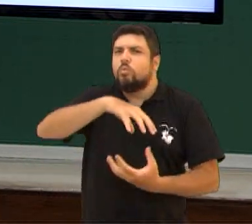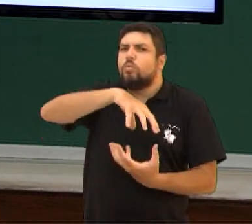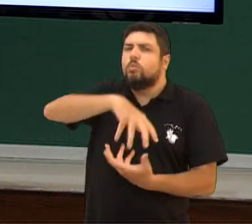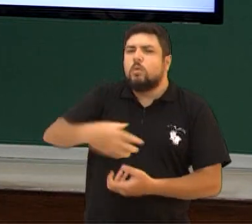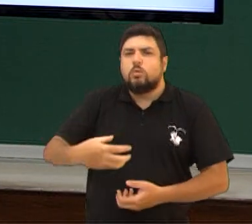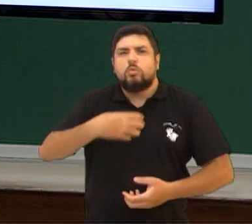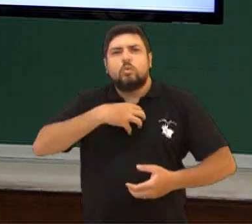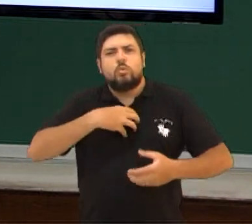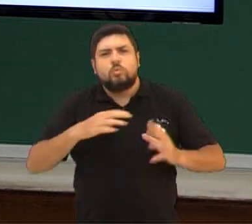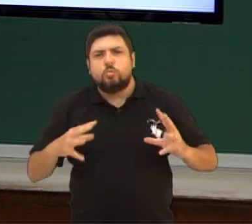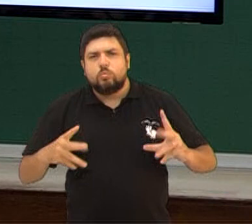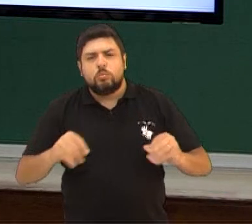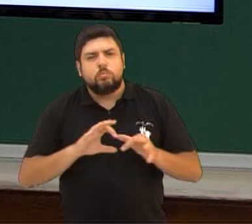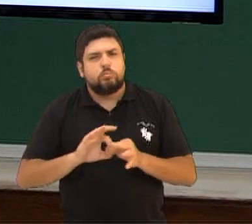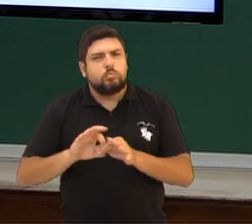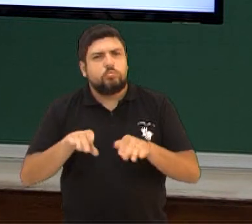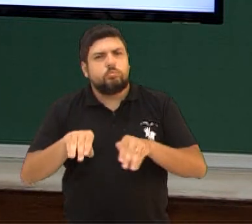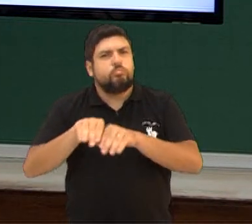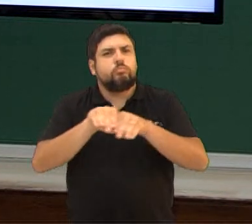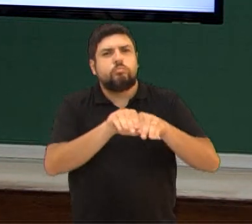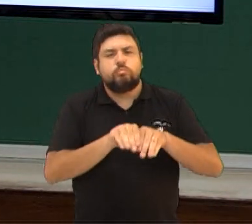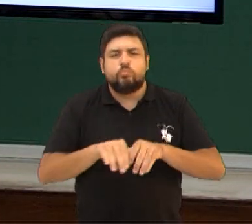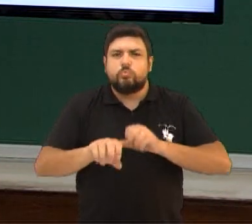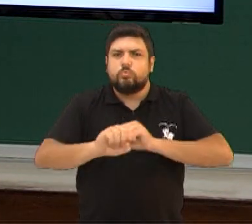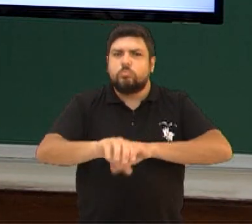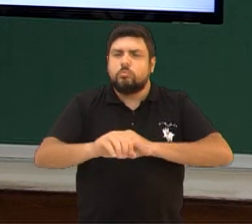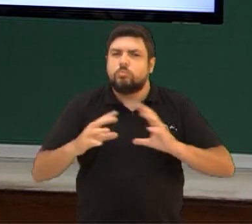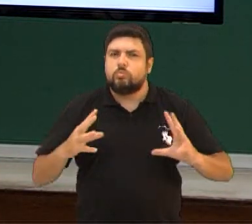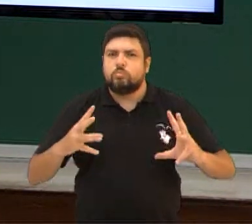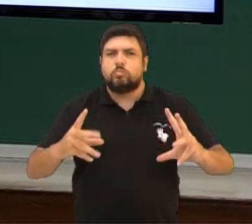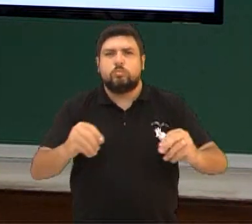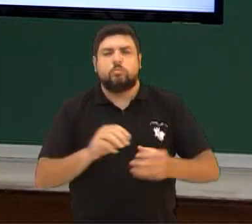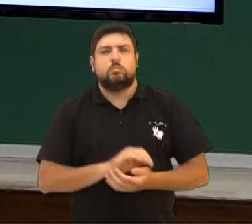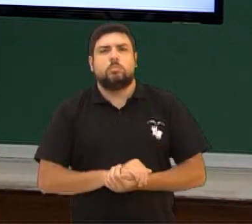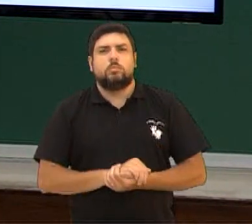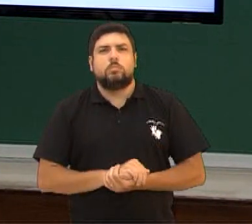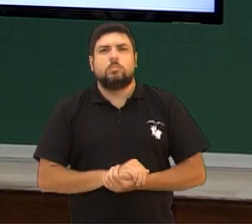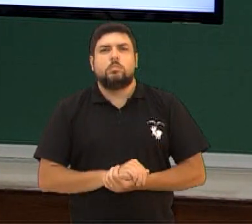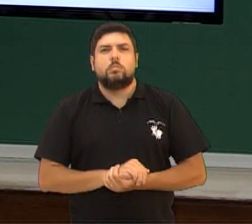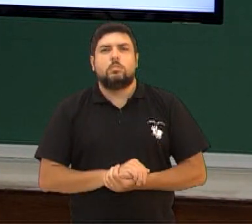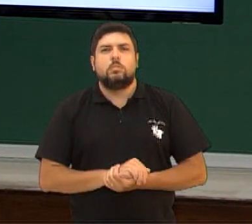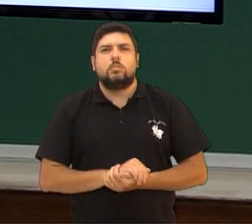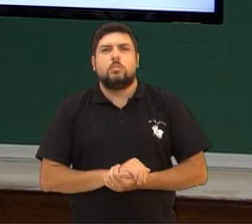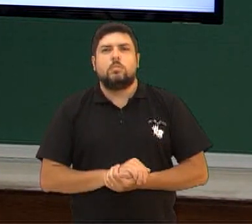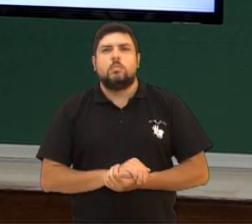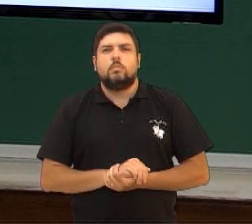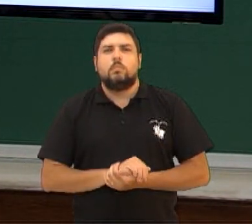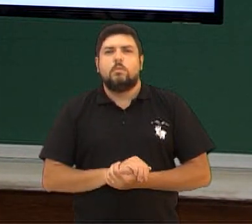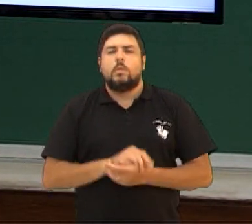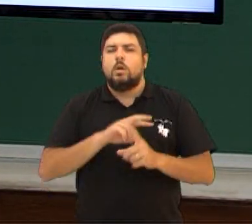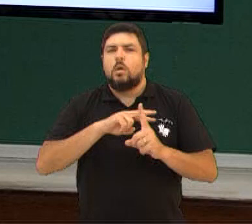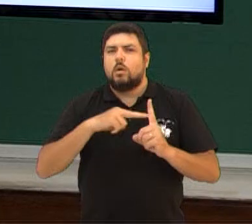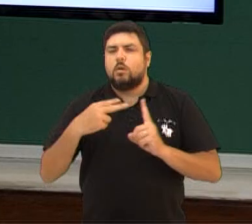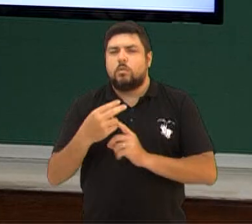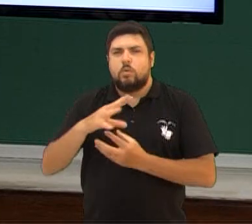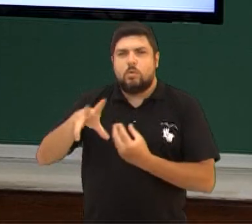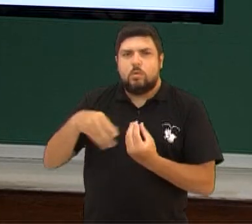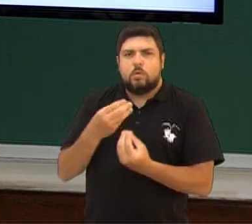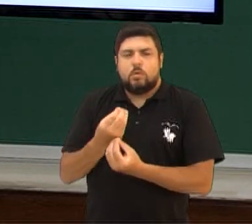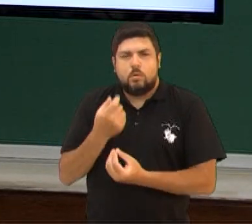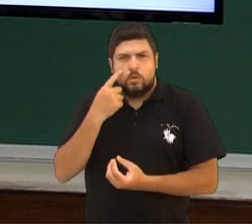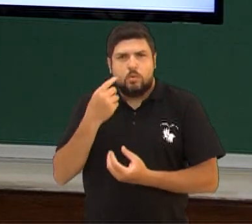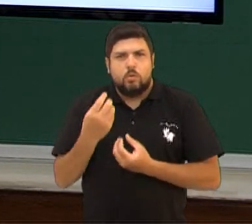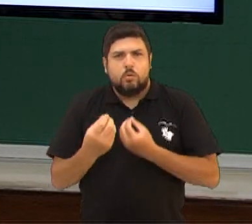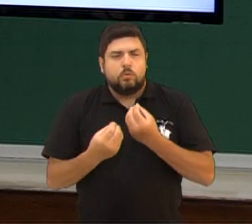tivesse educação para todos, etc. A visão de arte, que possui utilidade em si mesma,